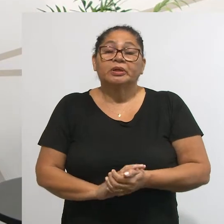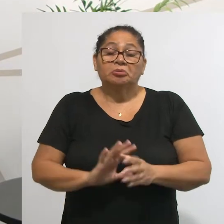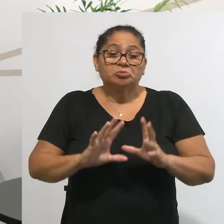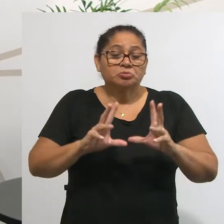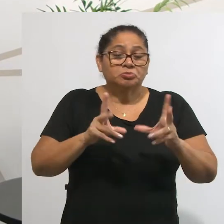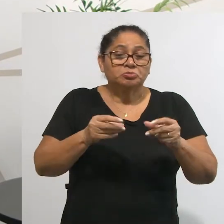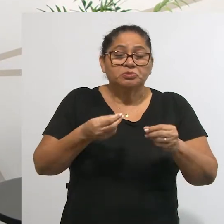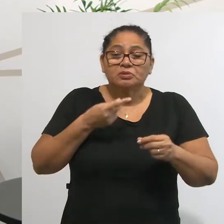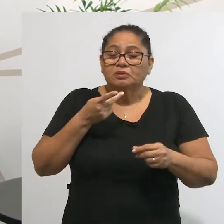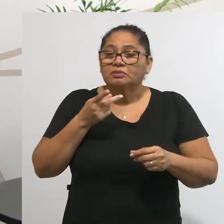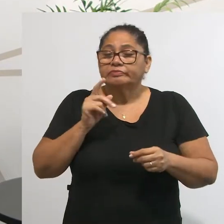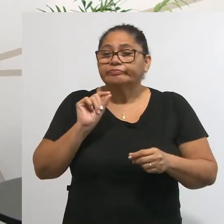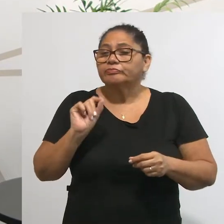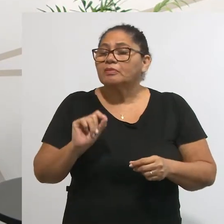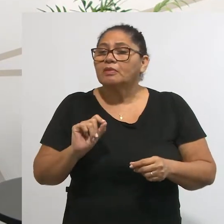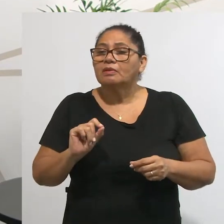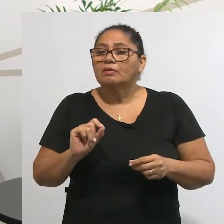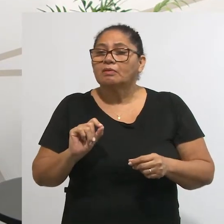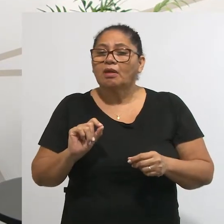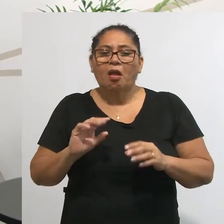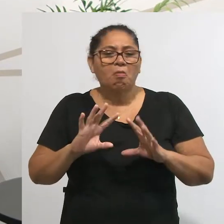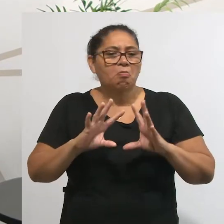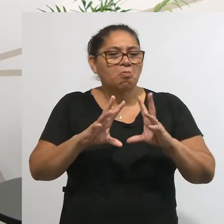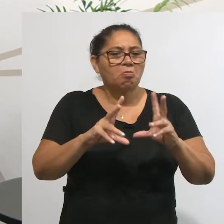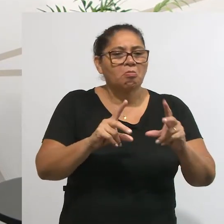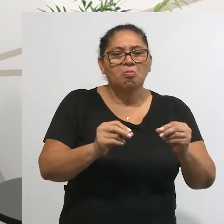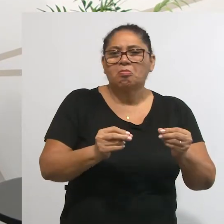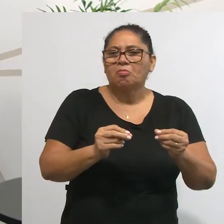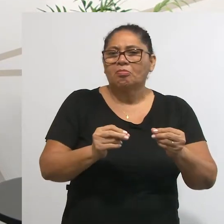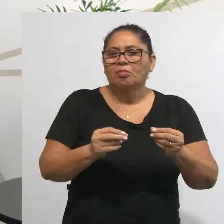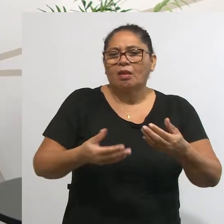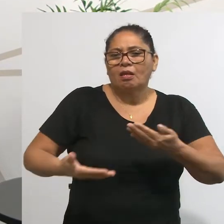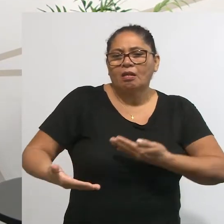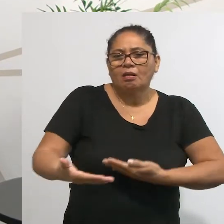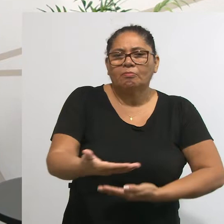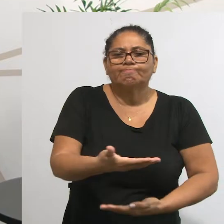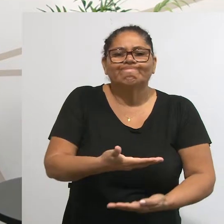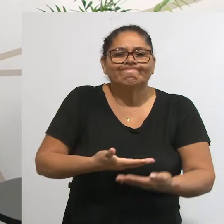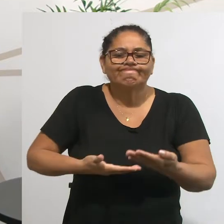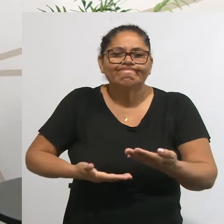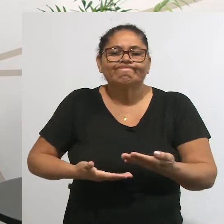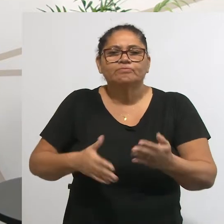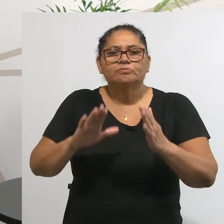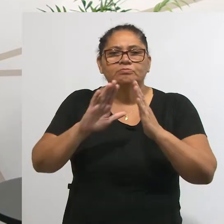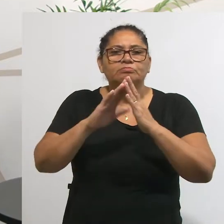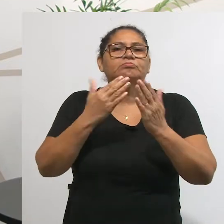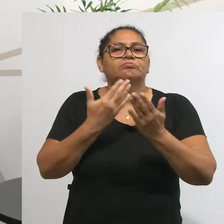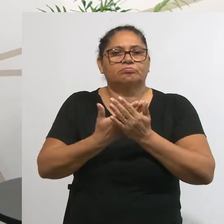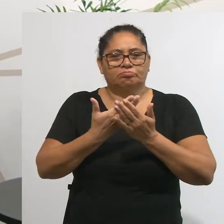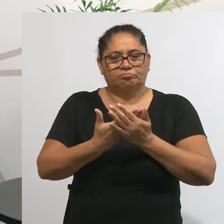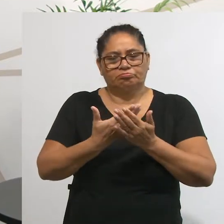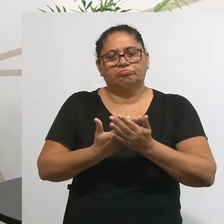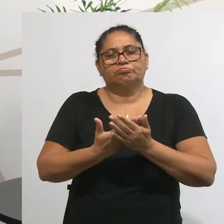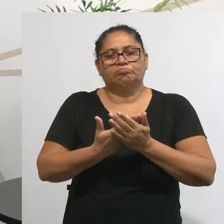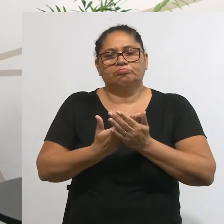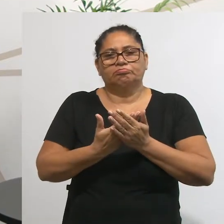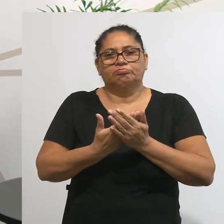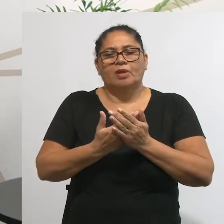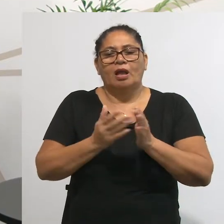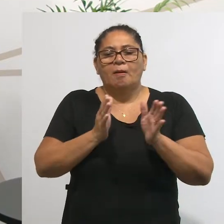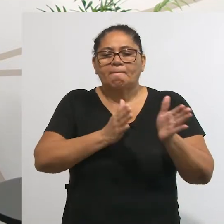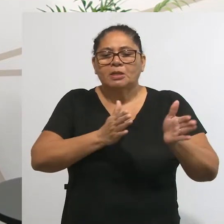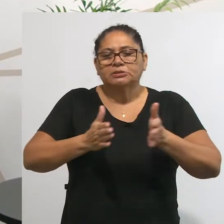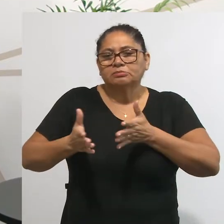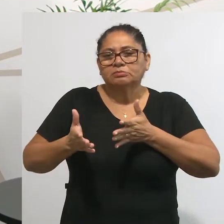que a gente está falando aqui é muito mais do que apenas uma relação de sala de aula. É